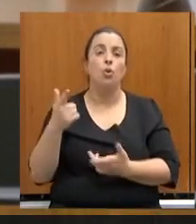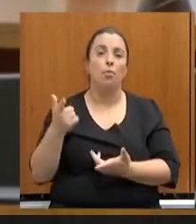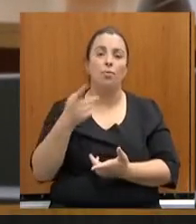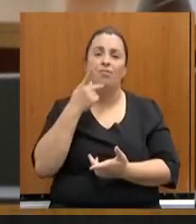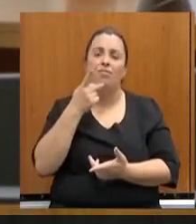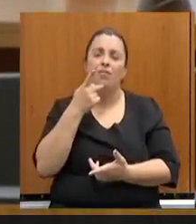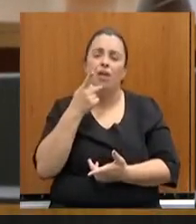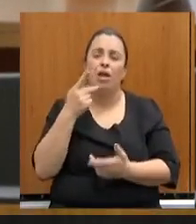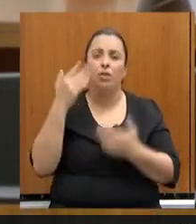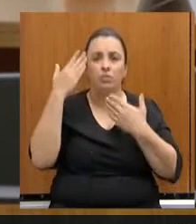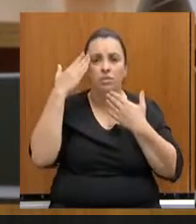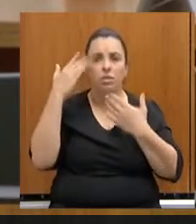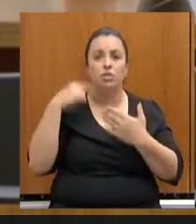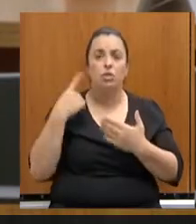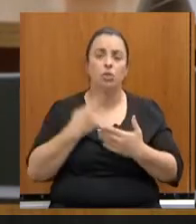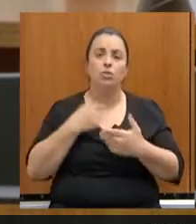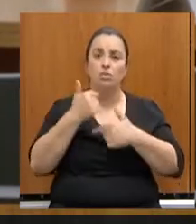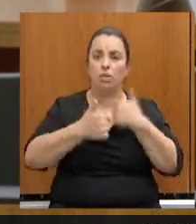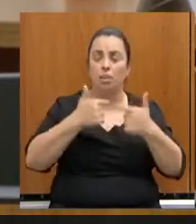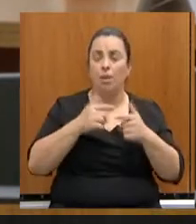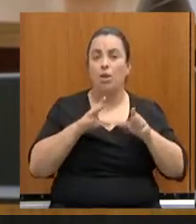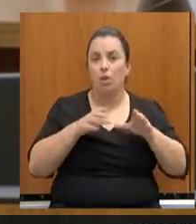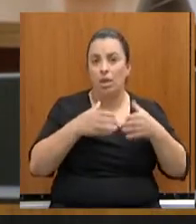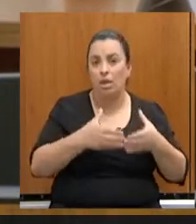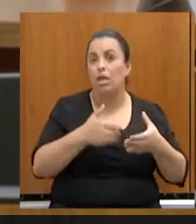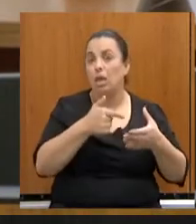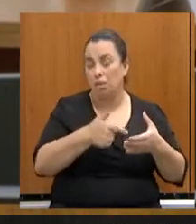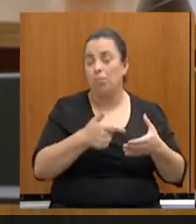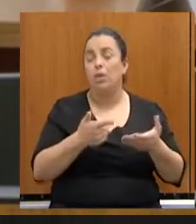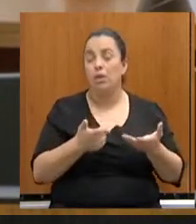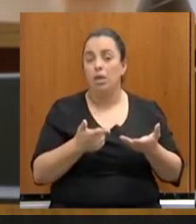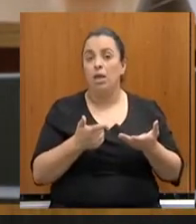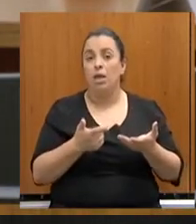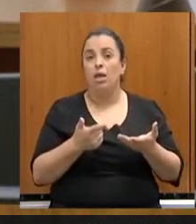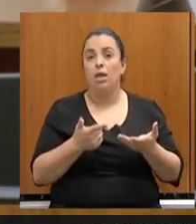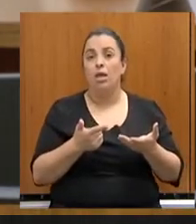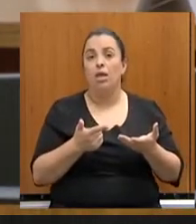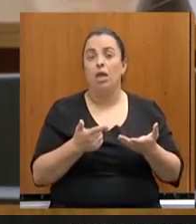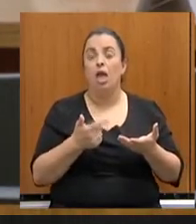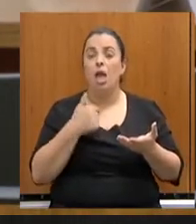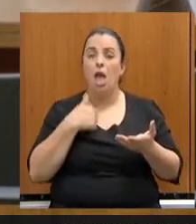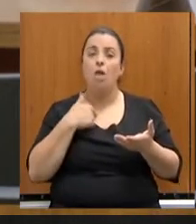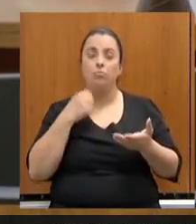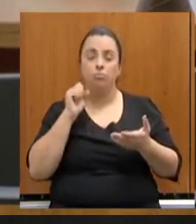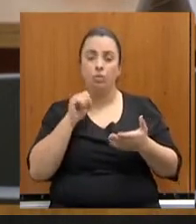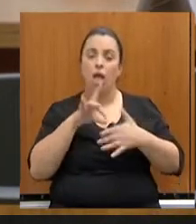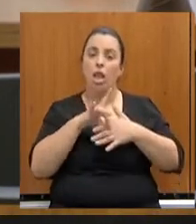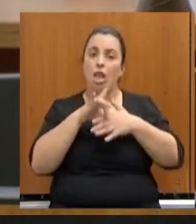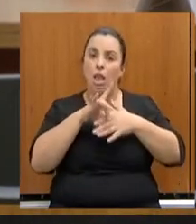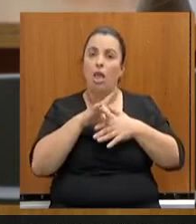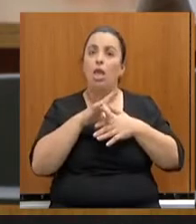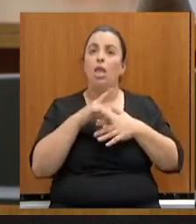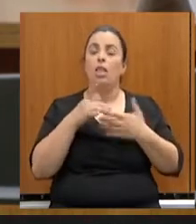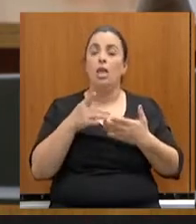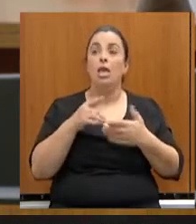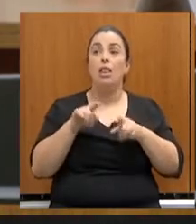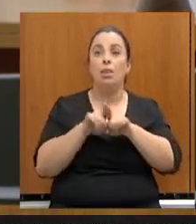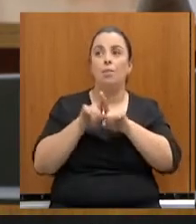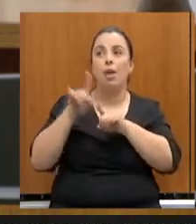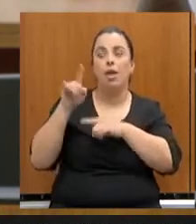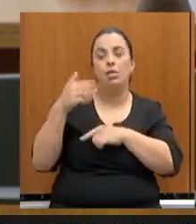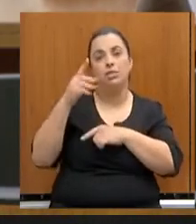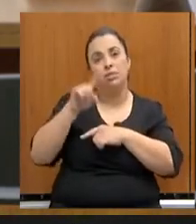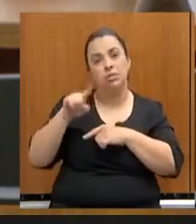trabalho é de uma equipe e obviamente é sobre a nossa orientação constante do nosso Governador Romeu Zema